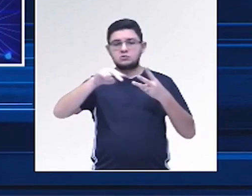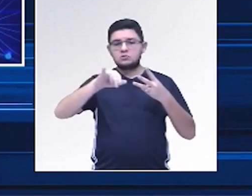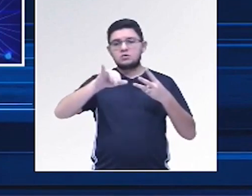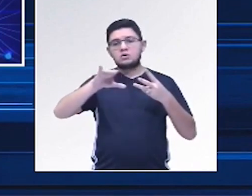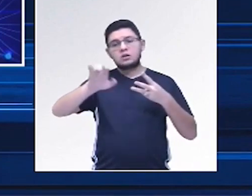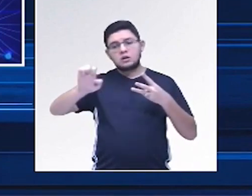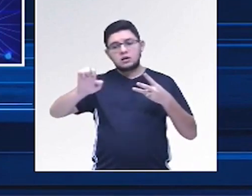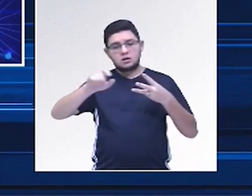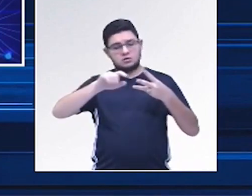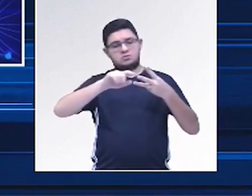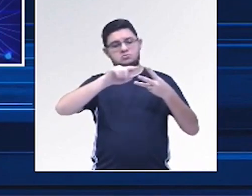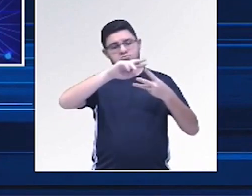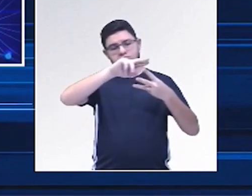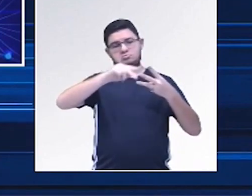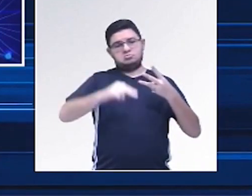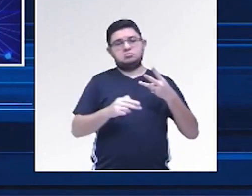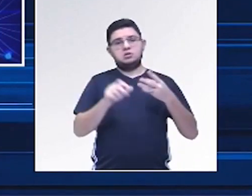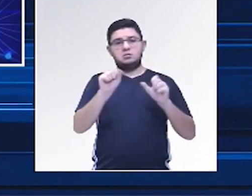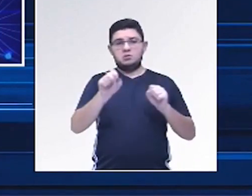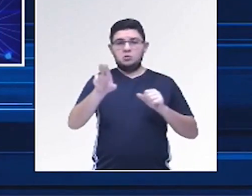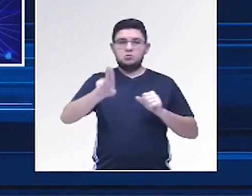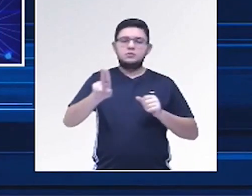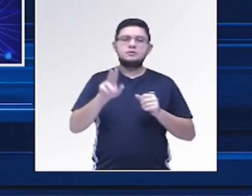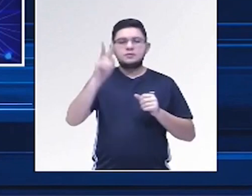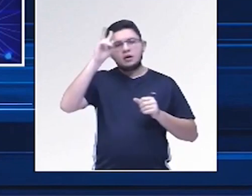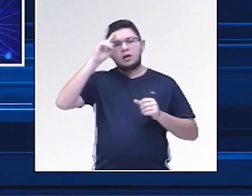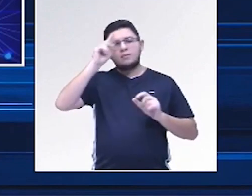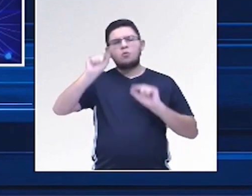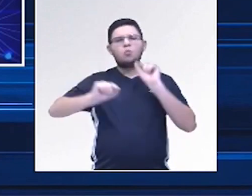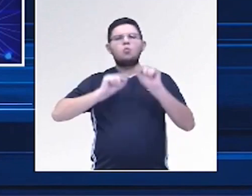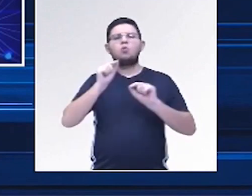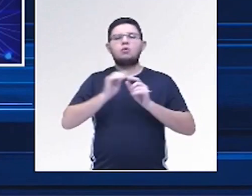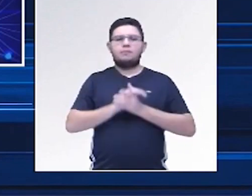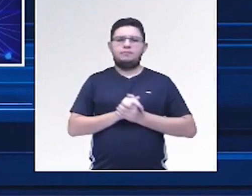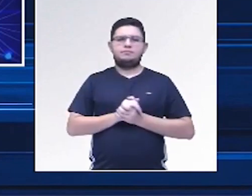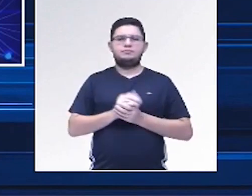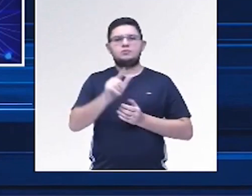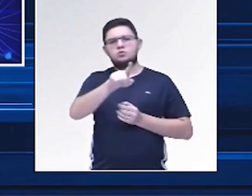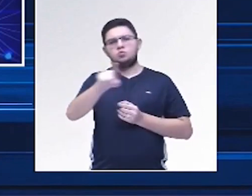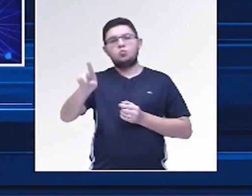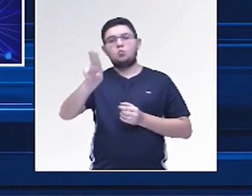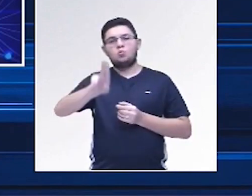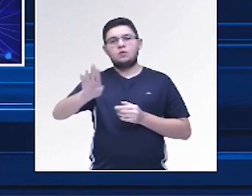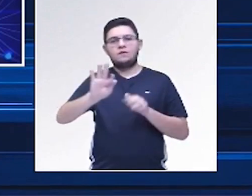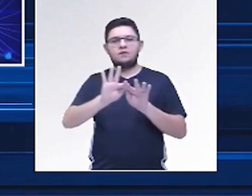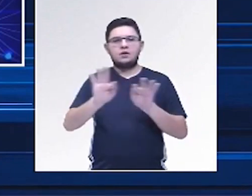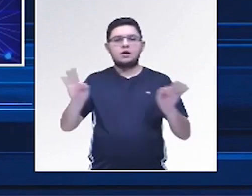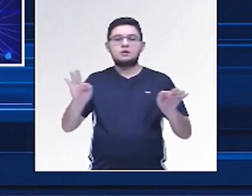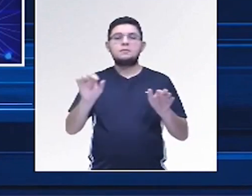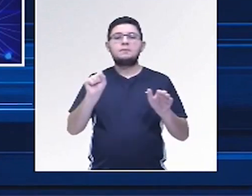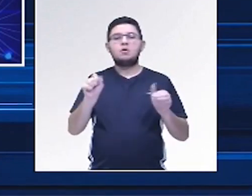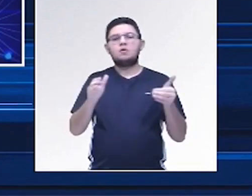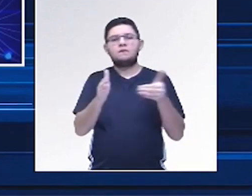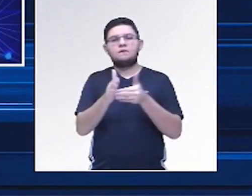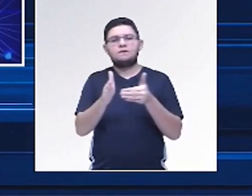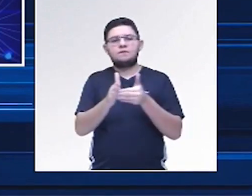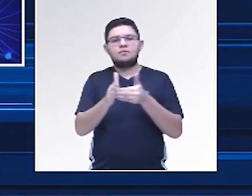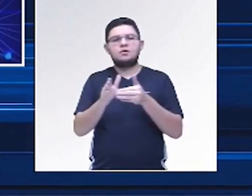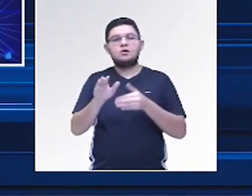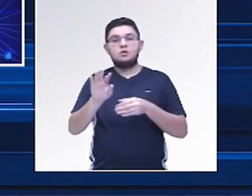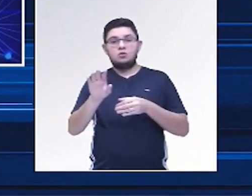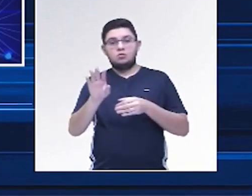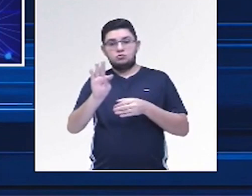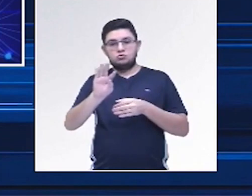gente acabou de ver aí, que vocês já viram anteriormente, né? Você coloca o to lá no final, quando você for responder